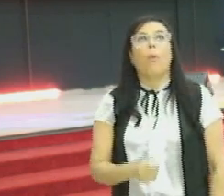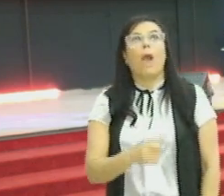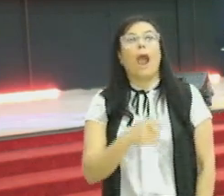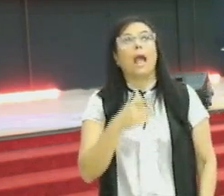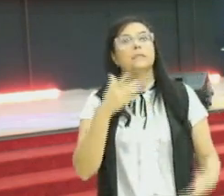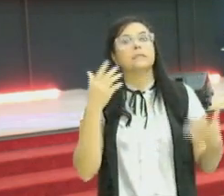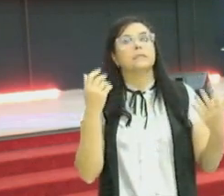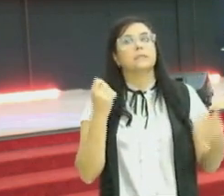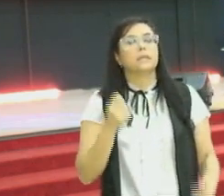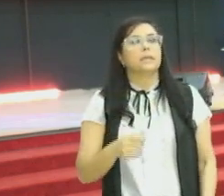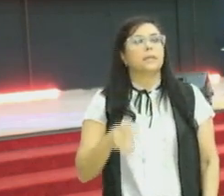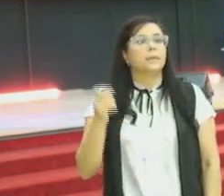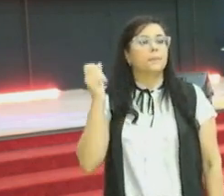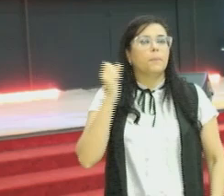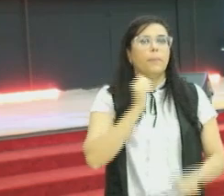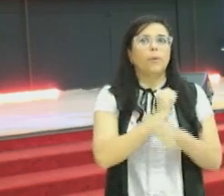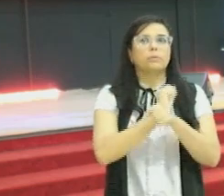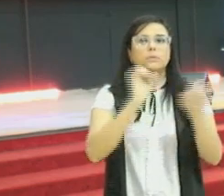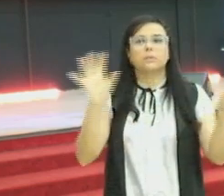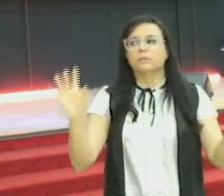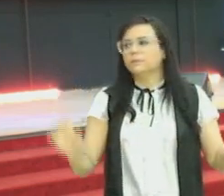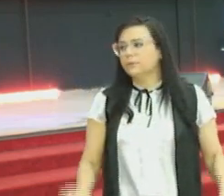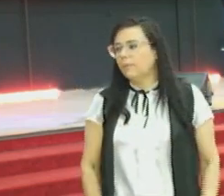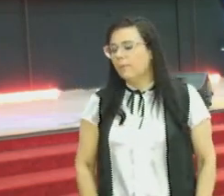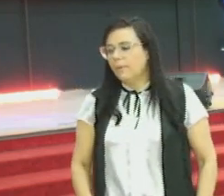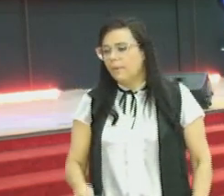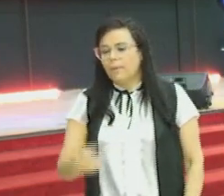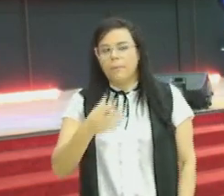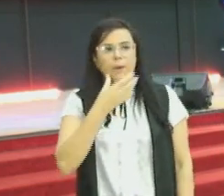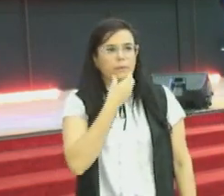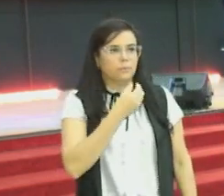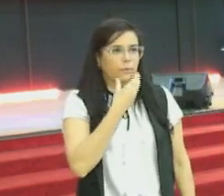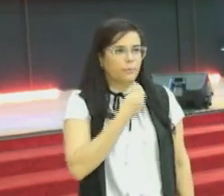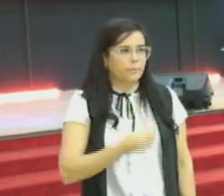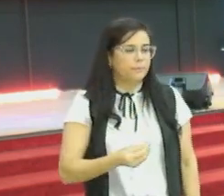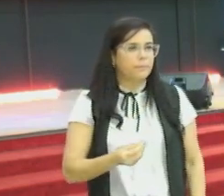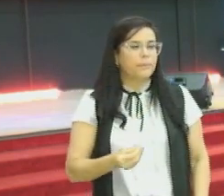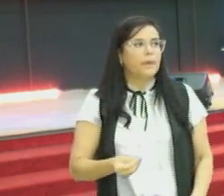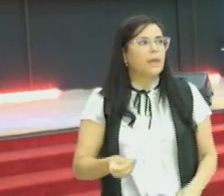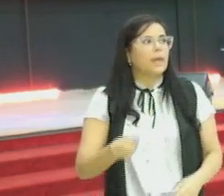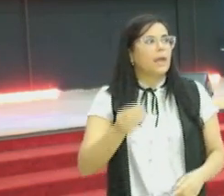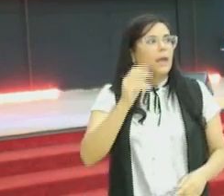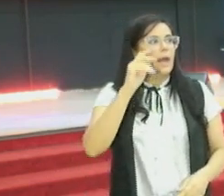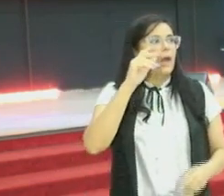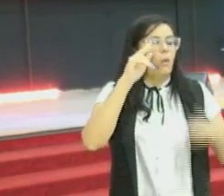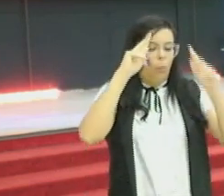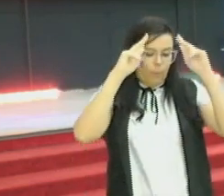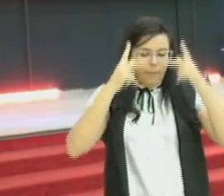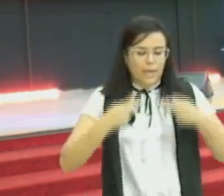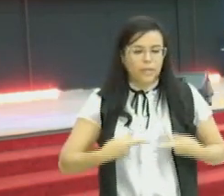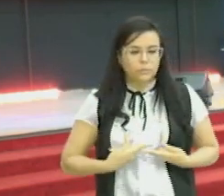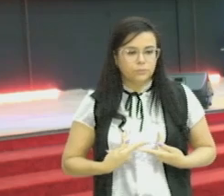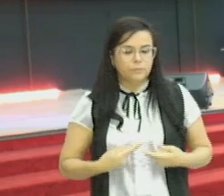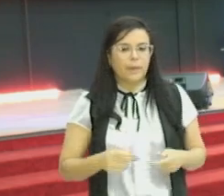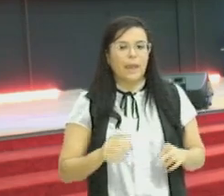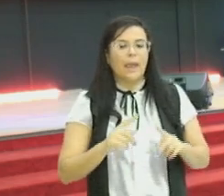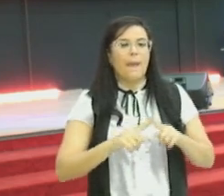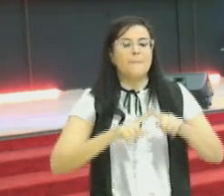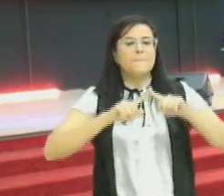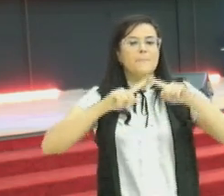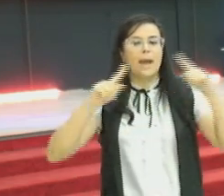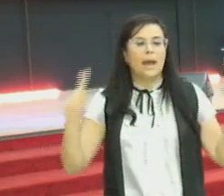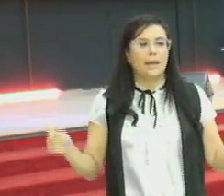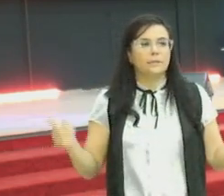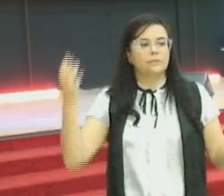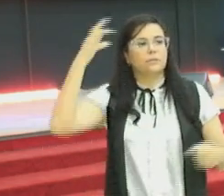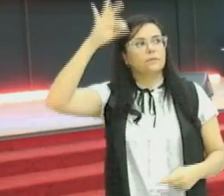olhos humanos. Mas eu sei que o Espírito Santo é real.